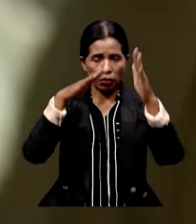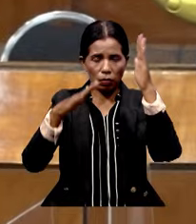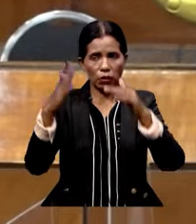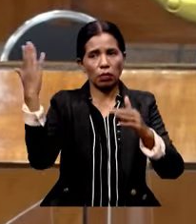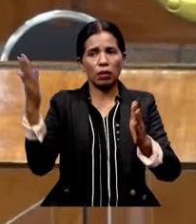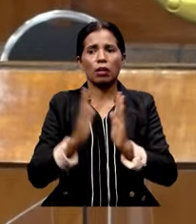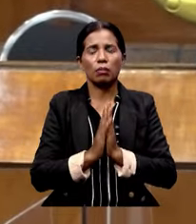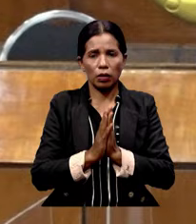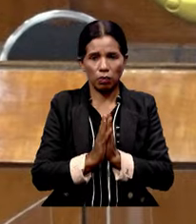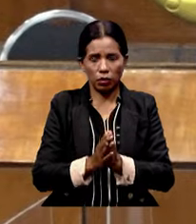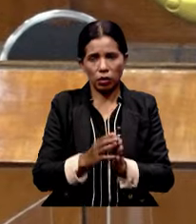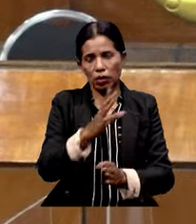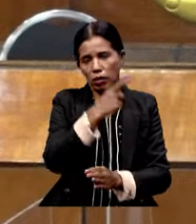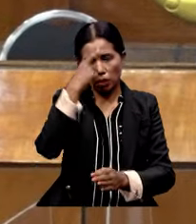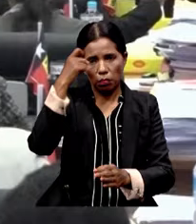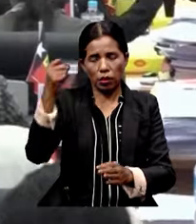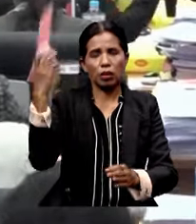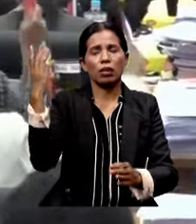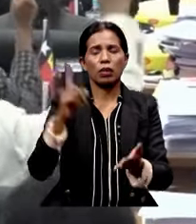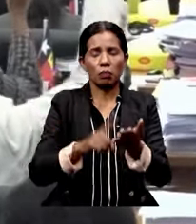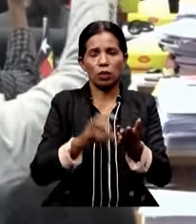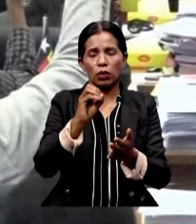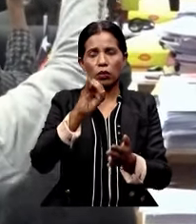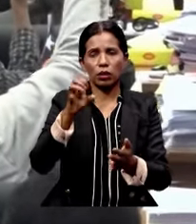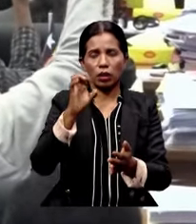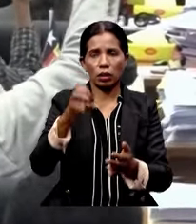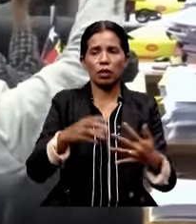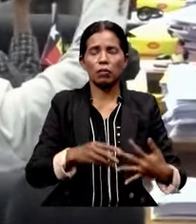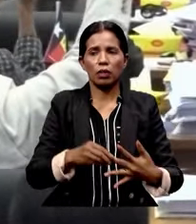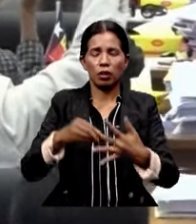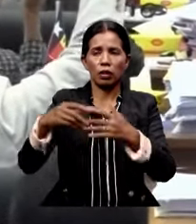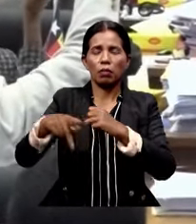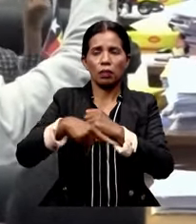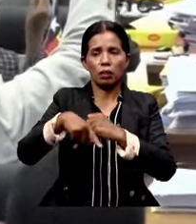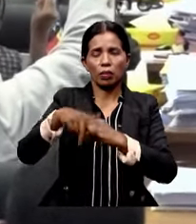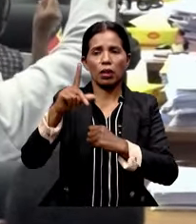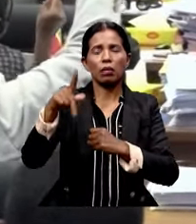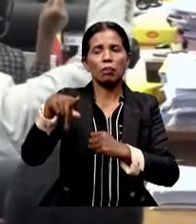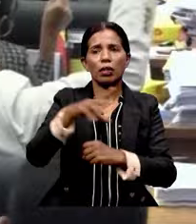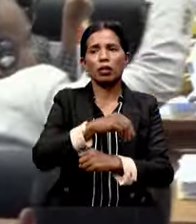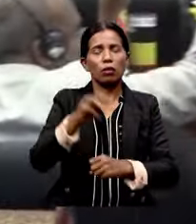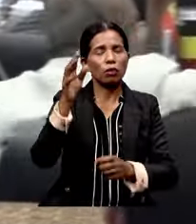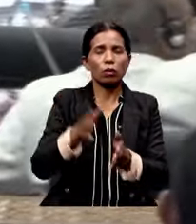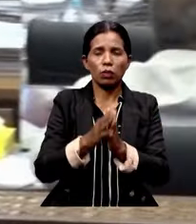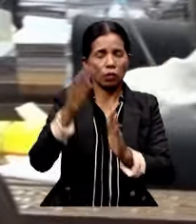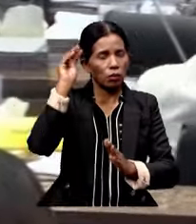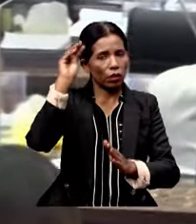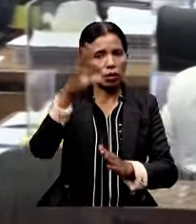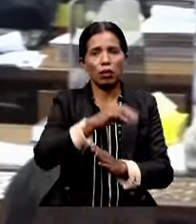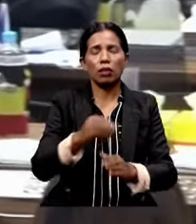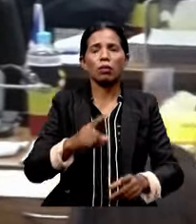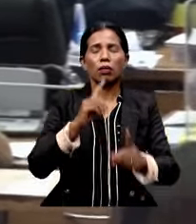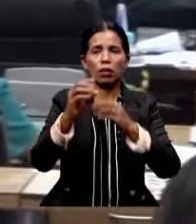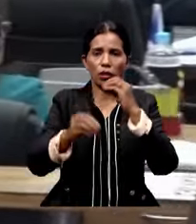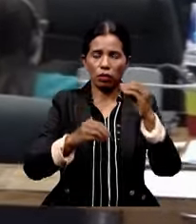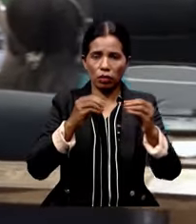Myanmar. Tambane iha ambito debate orçamento geral estado iha faze especialidade bancada PLP husu ministro negócio estrangeiro na cooperação atfo explicação